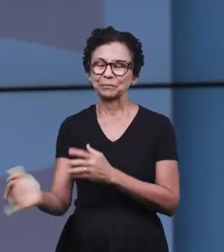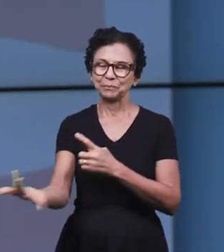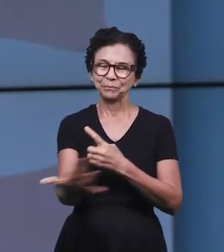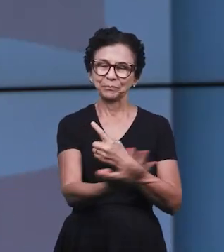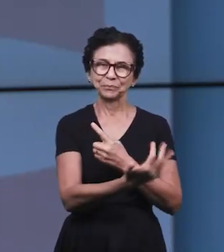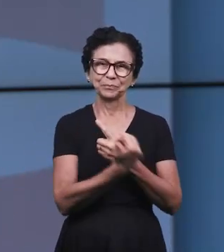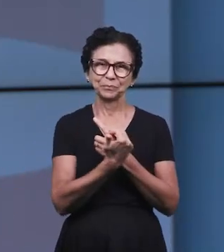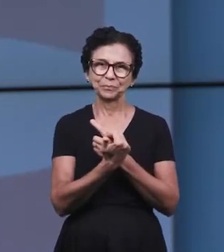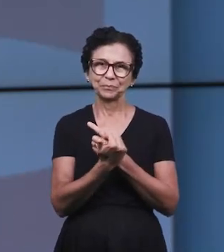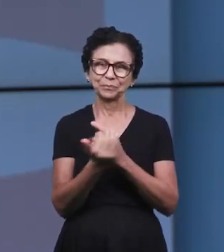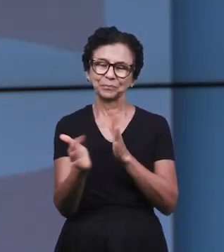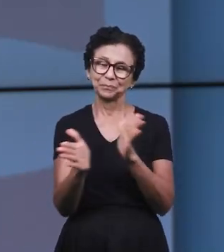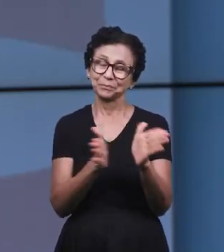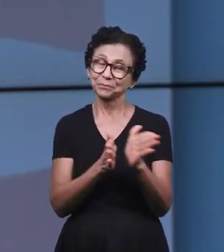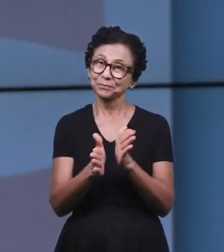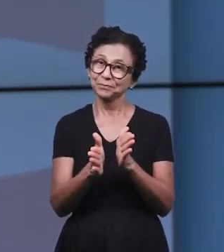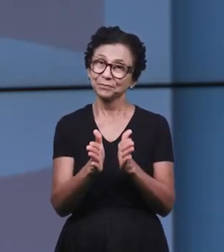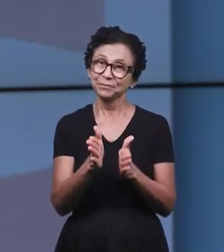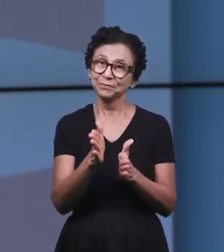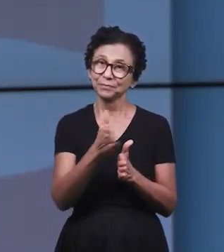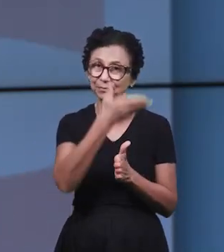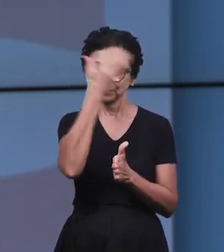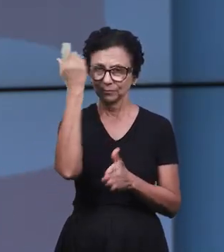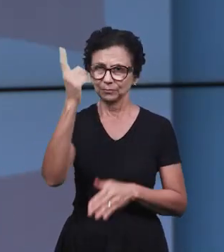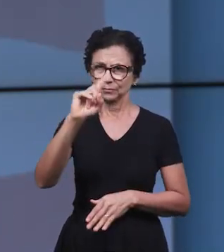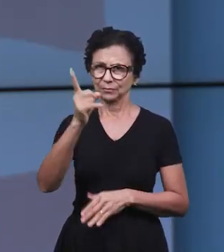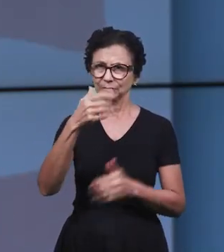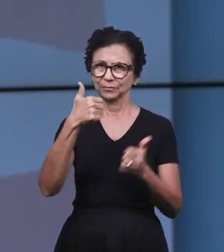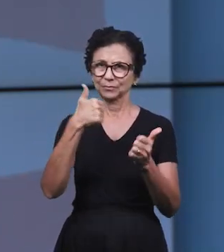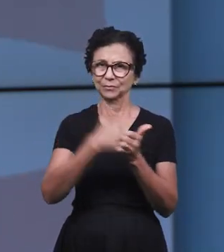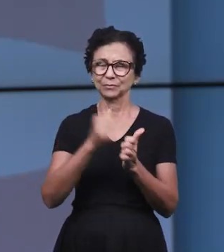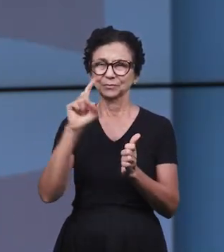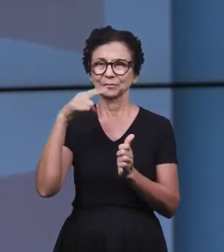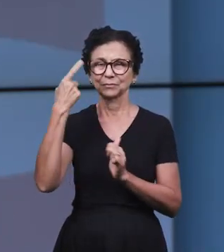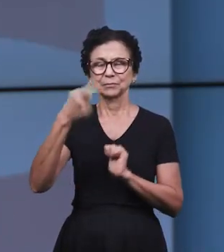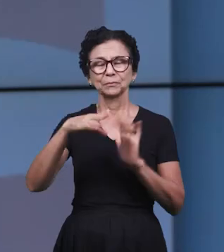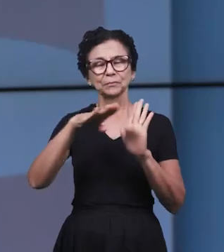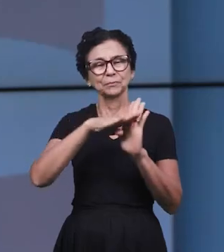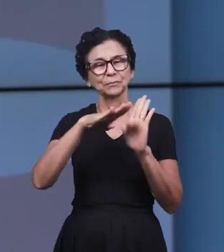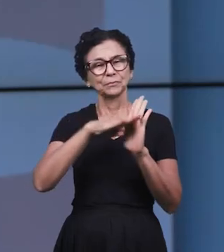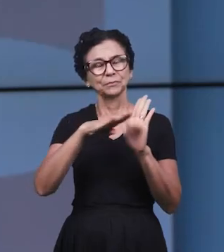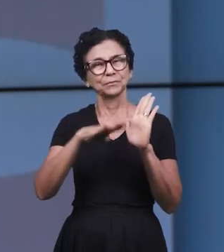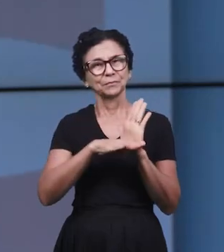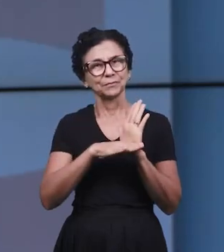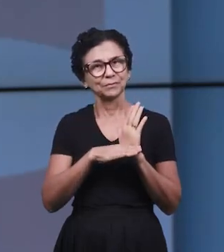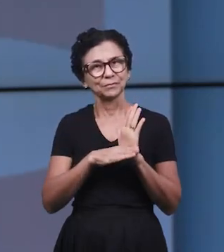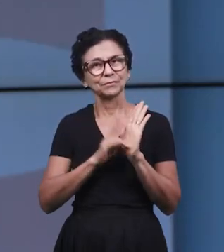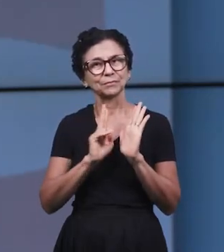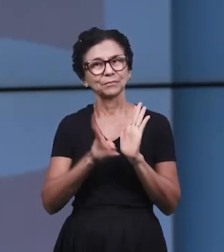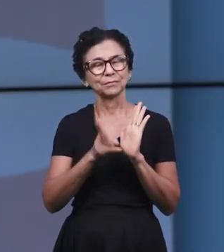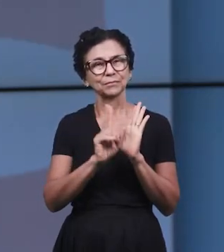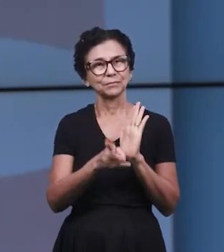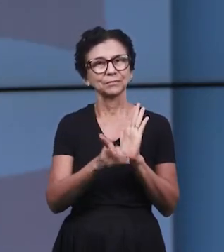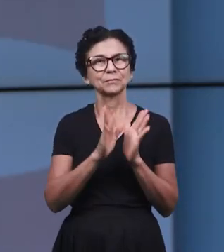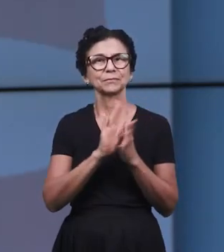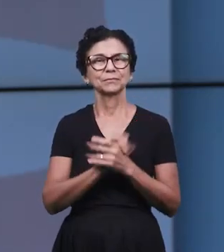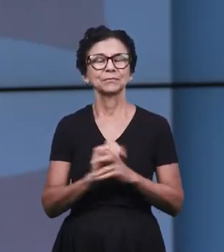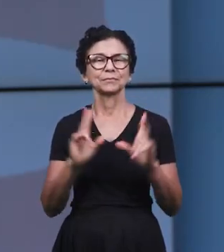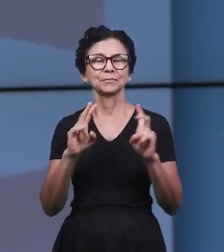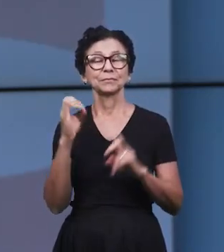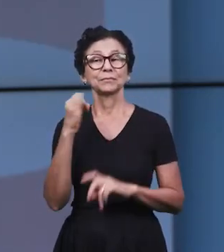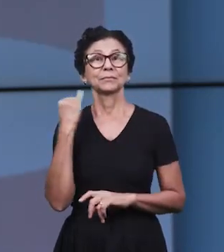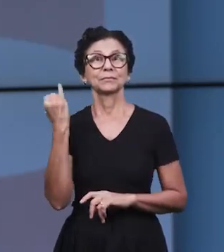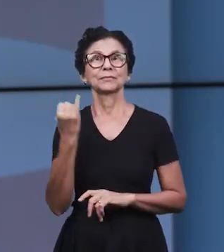a acessibilidade. Não se esqueçam de acompanhar nosso próximo programa, onde continuaremos a discutir sobre